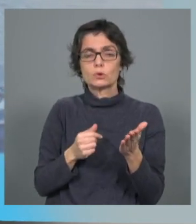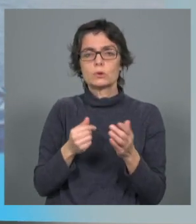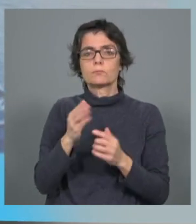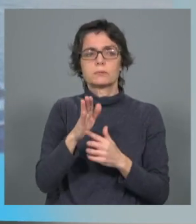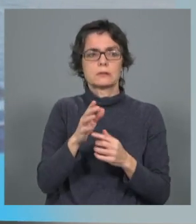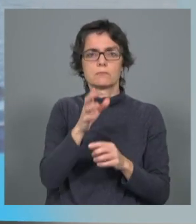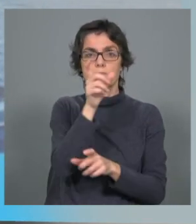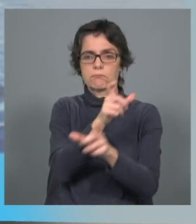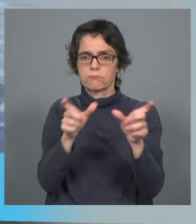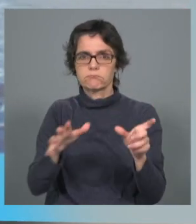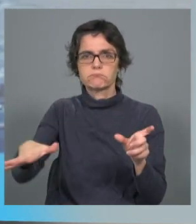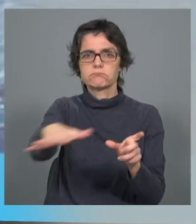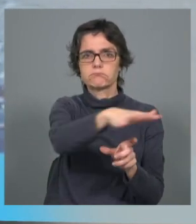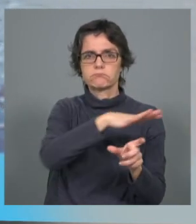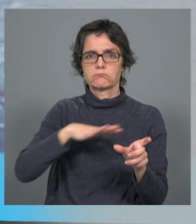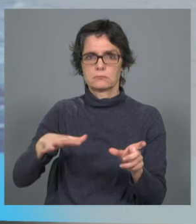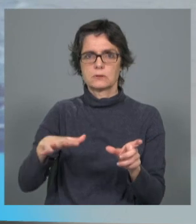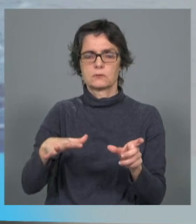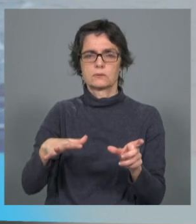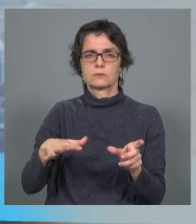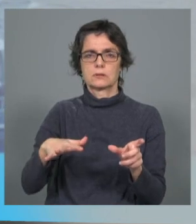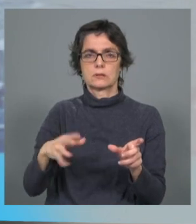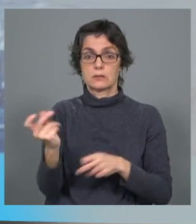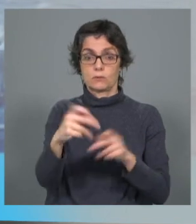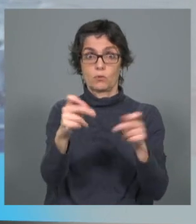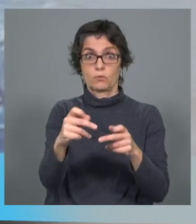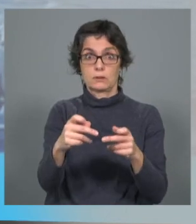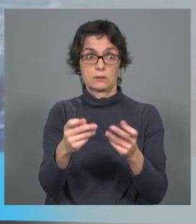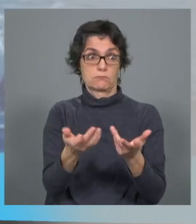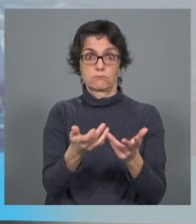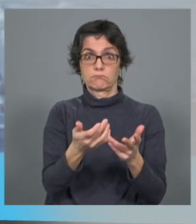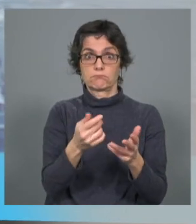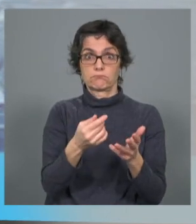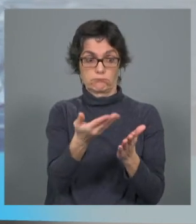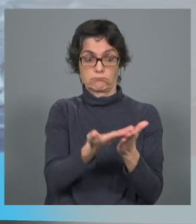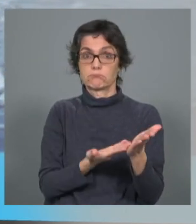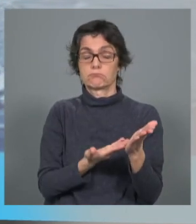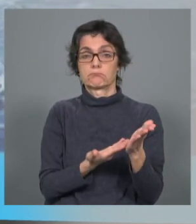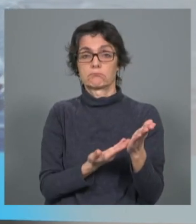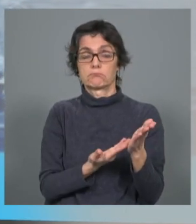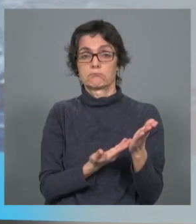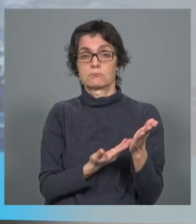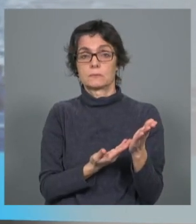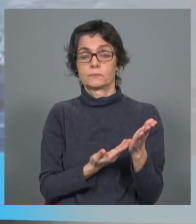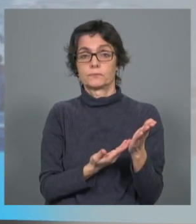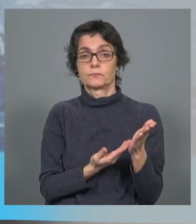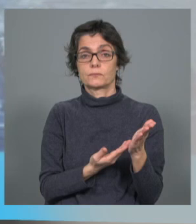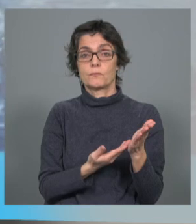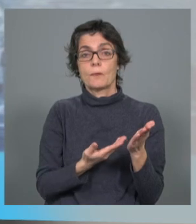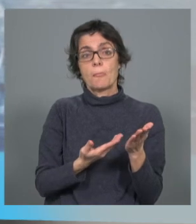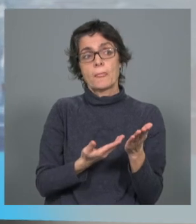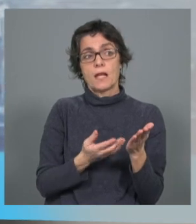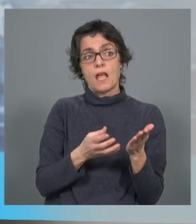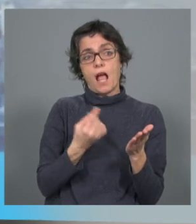população onde estes acontecimentos estão a suceder e estão a acontecer, digamos assim, eram